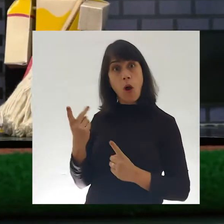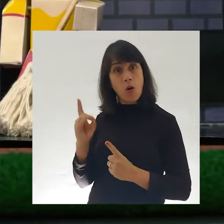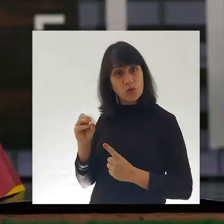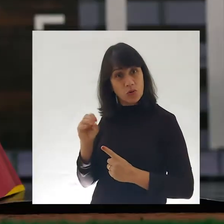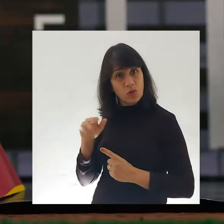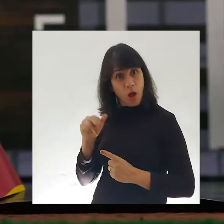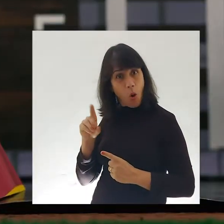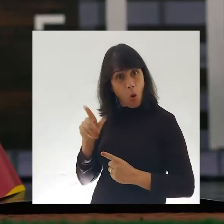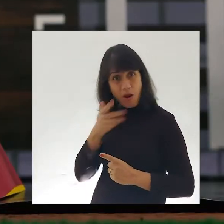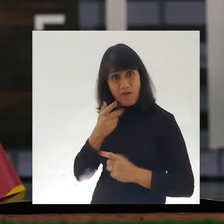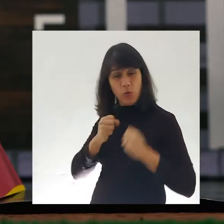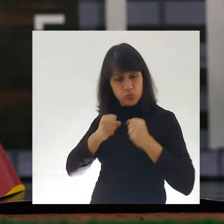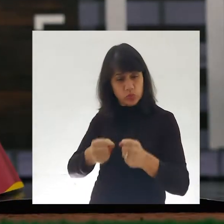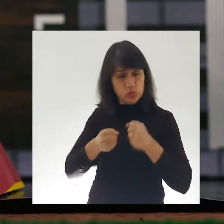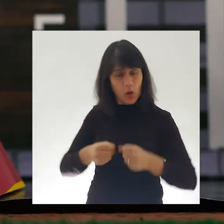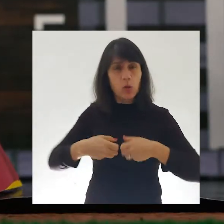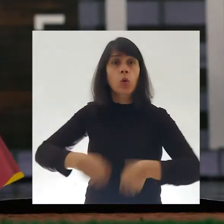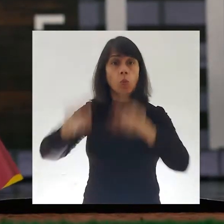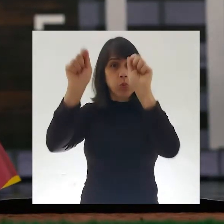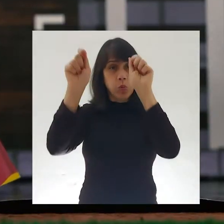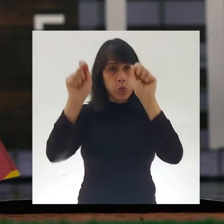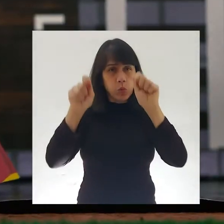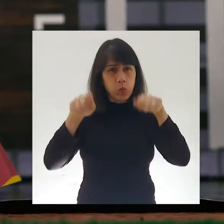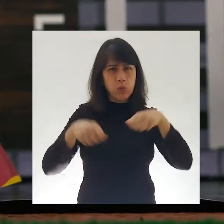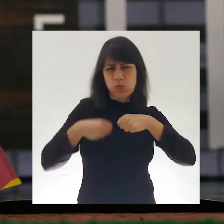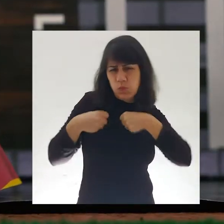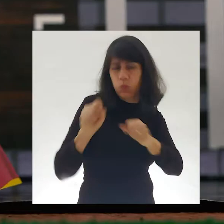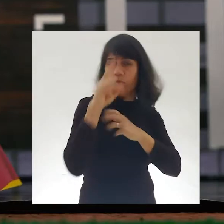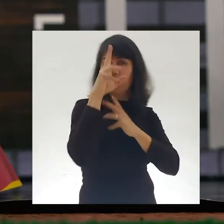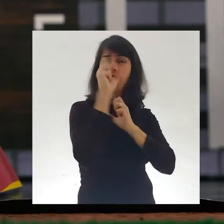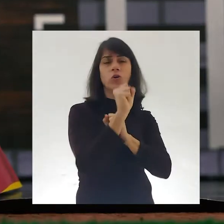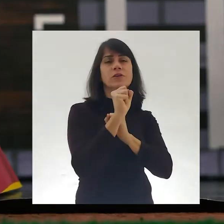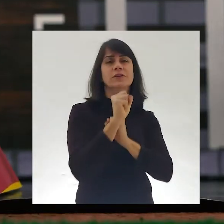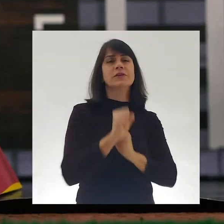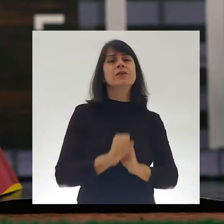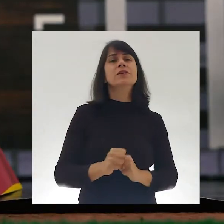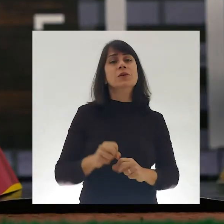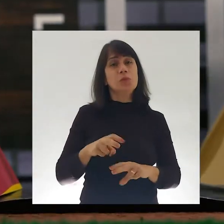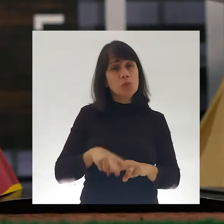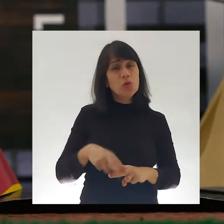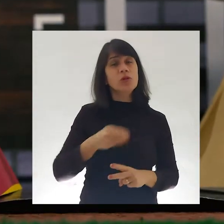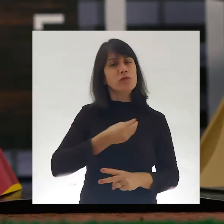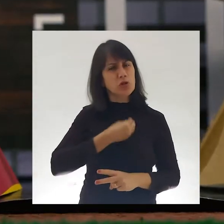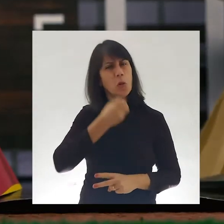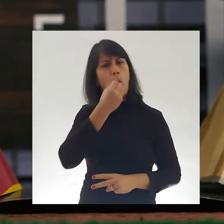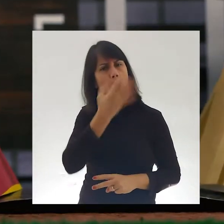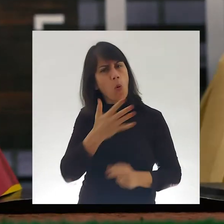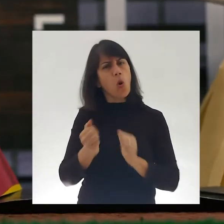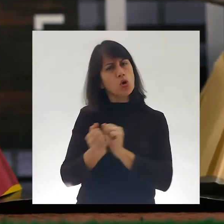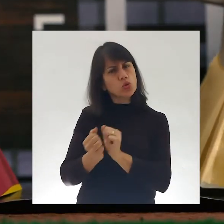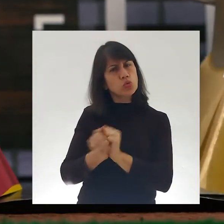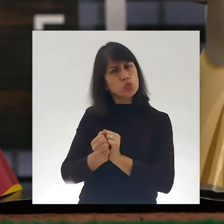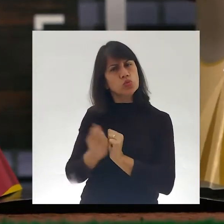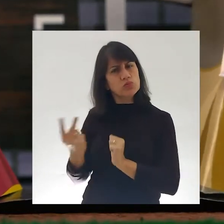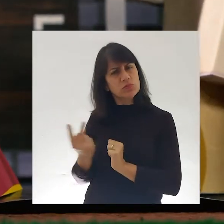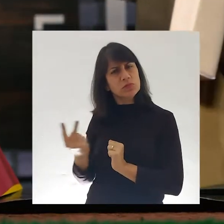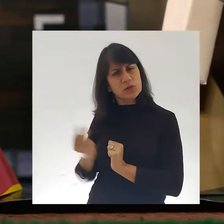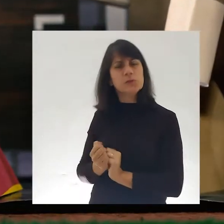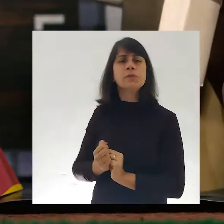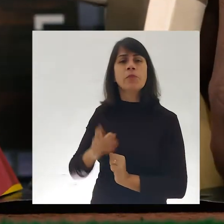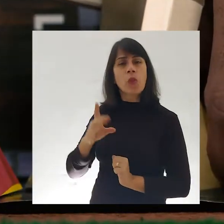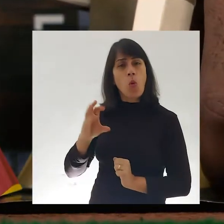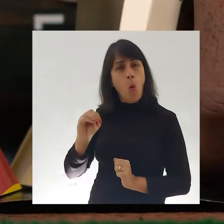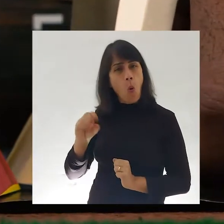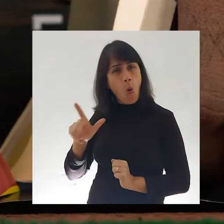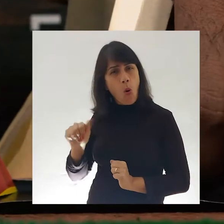gostava. Sacudiu o acolchoado com vontade. Por isso, tinha uma vida muito boa junto de Dona Ola, que era